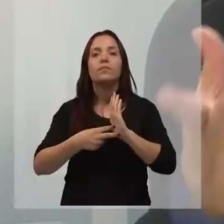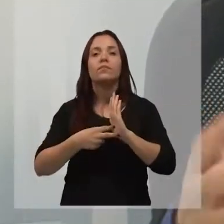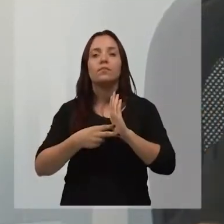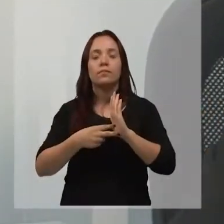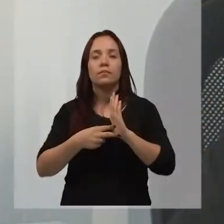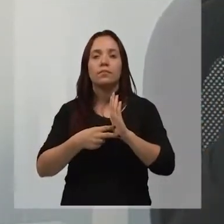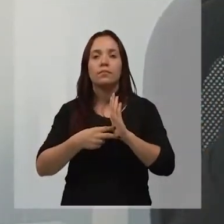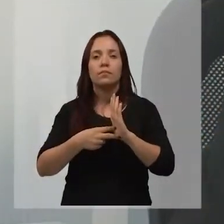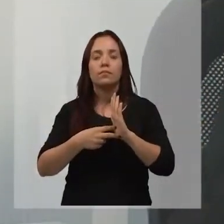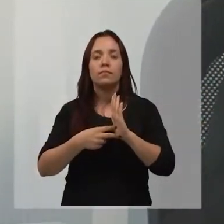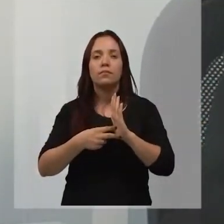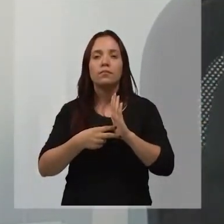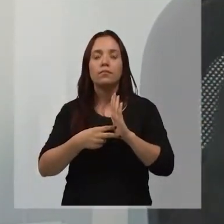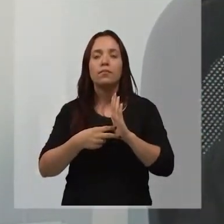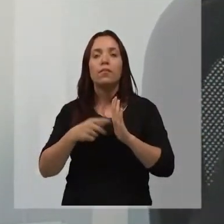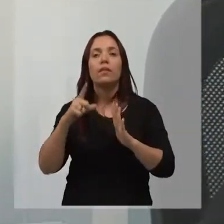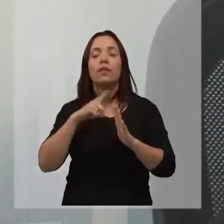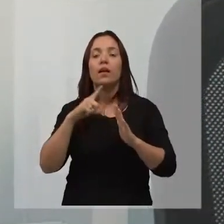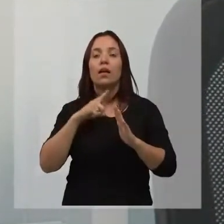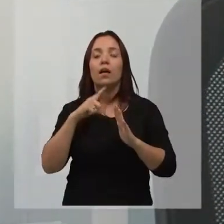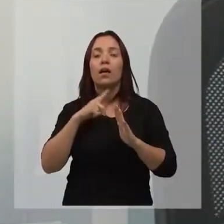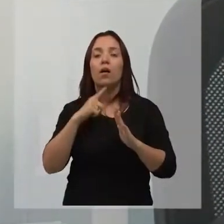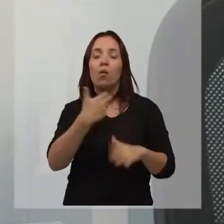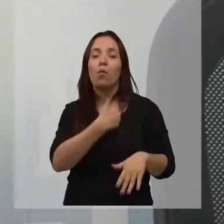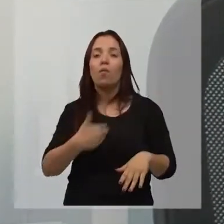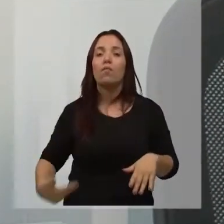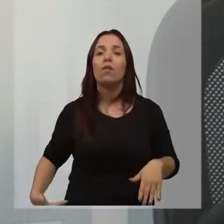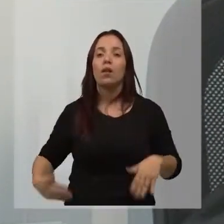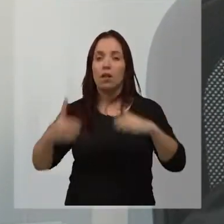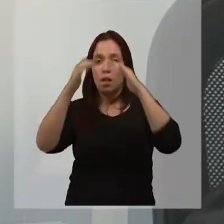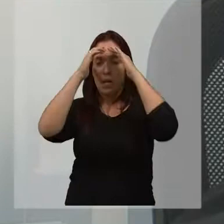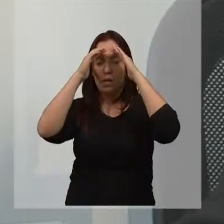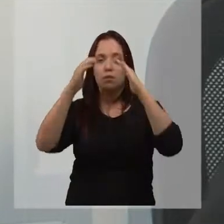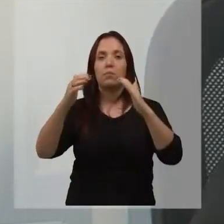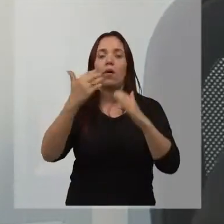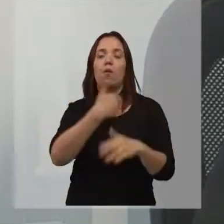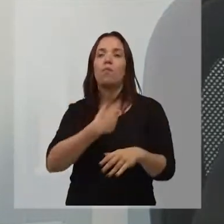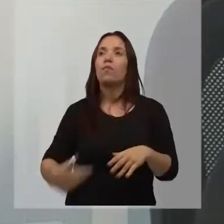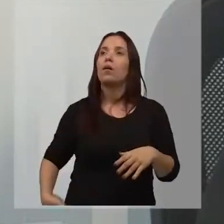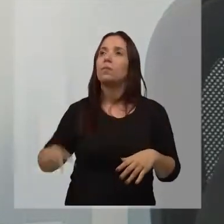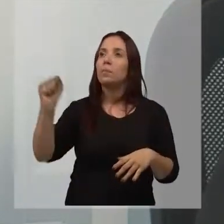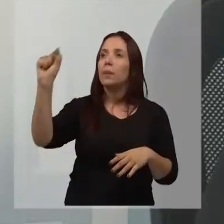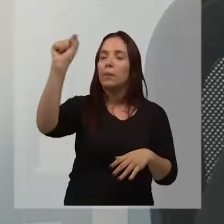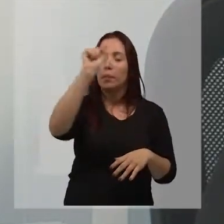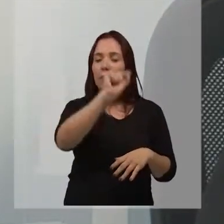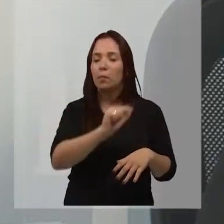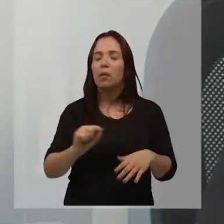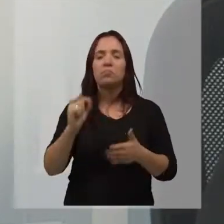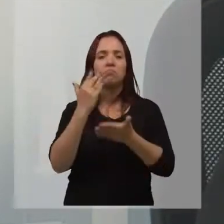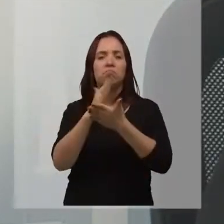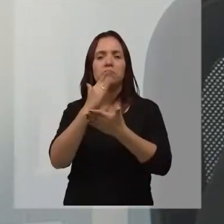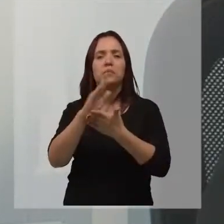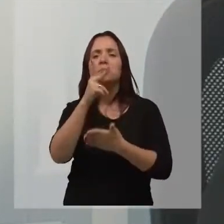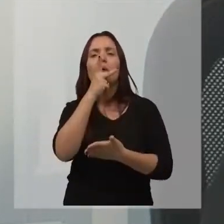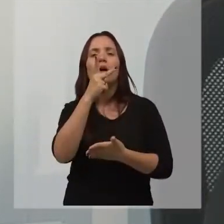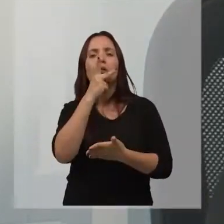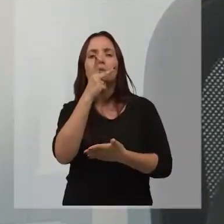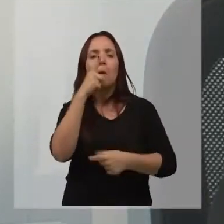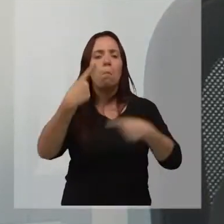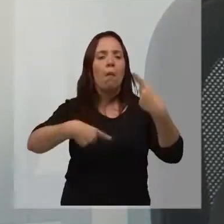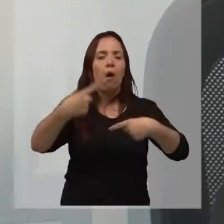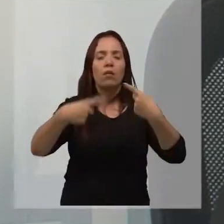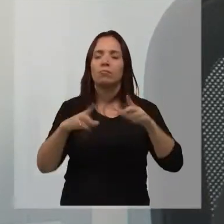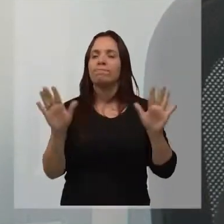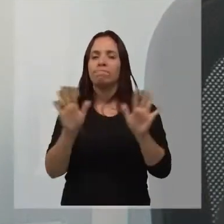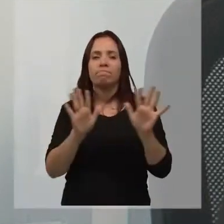feição de respeitar os governadores independente dos seus partidos políticos. Isso é